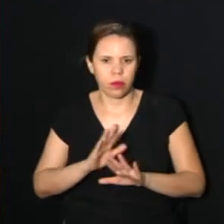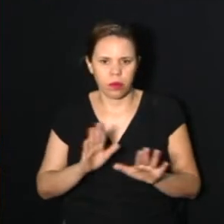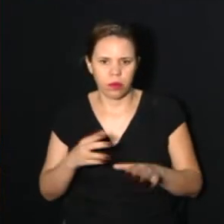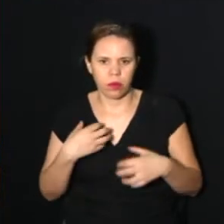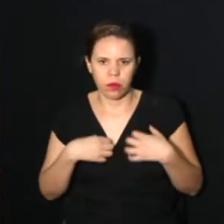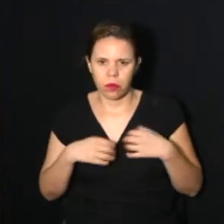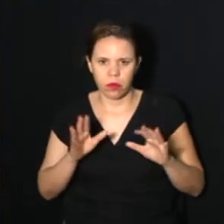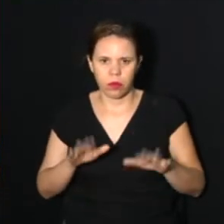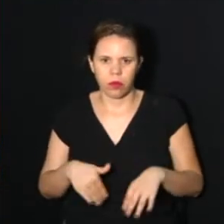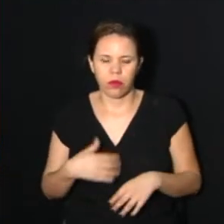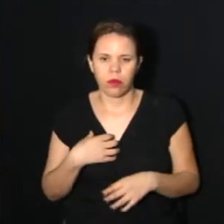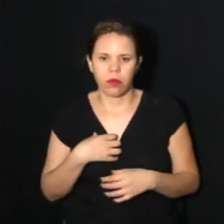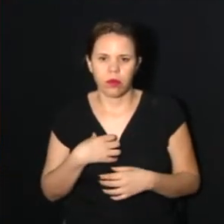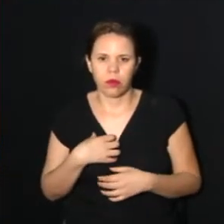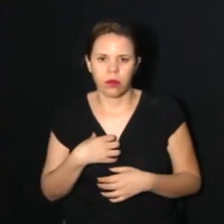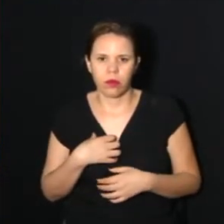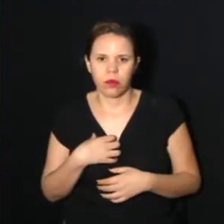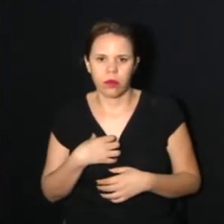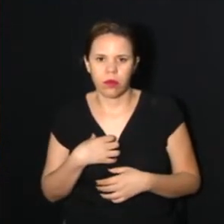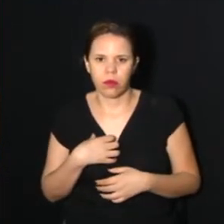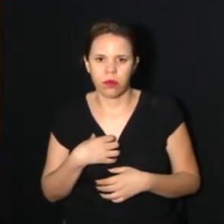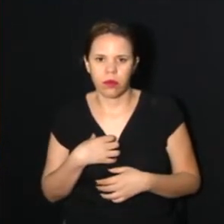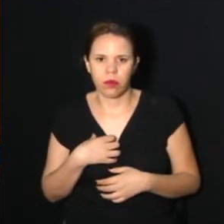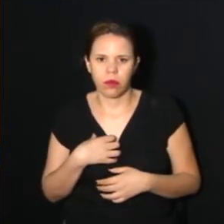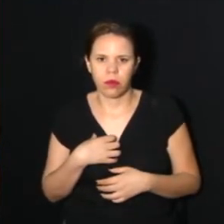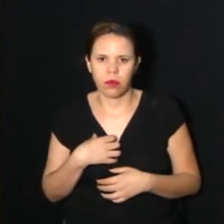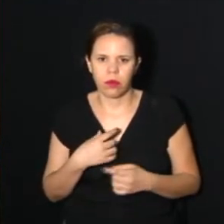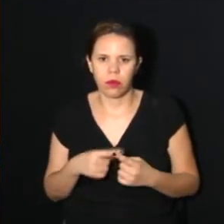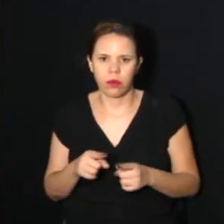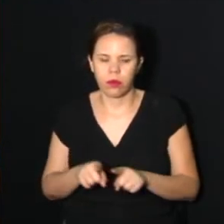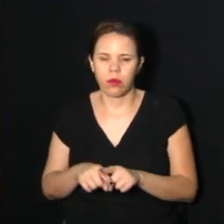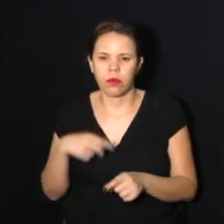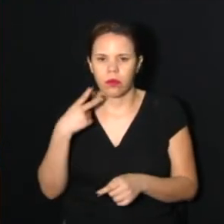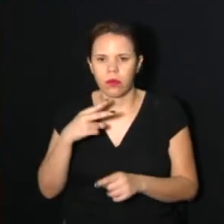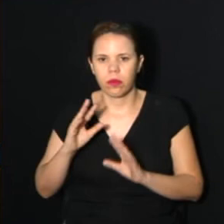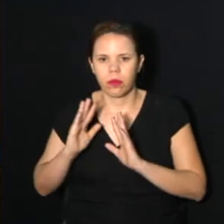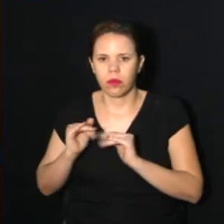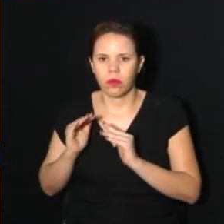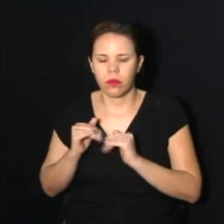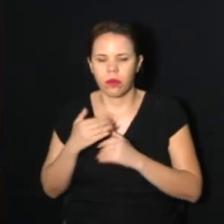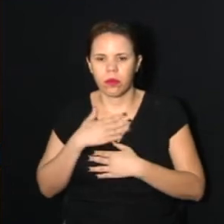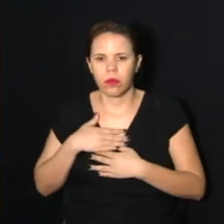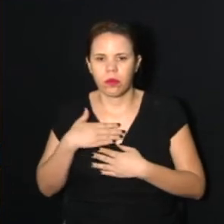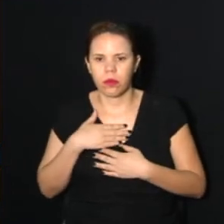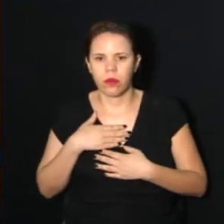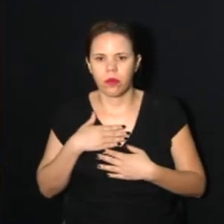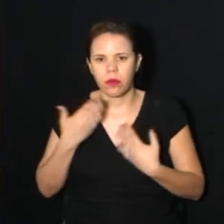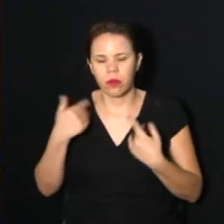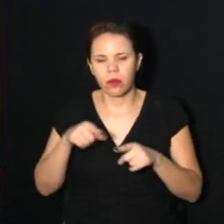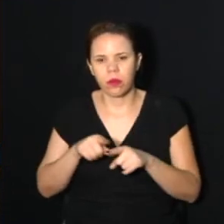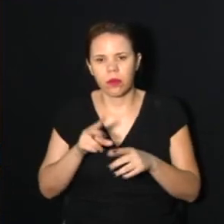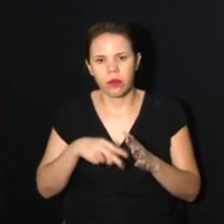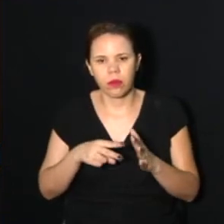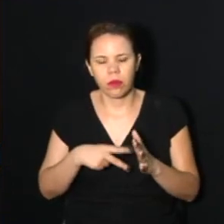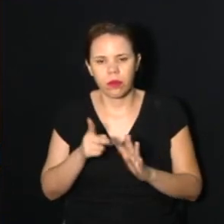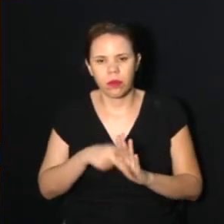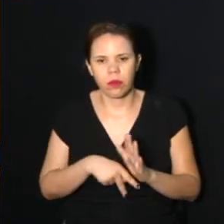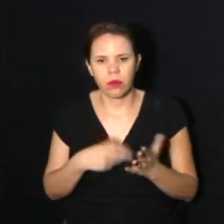constrangido. Então, foi nesse sentido, não foi nenhum sentido de... Até porque o vereador que me pede, eu gostaria de ser relator de determinado projeto, eu